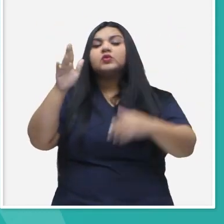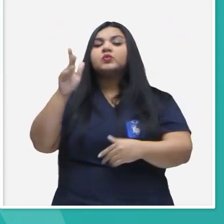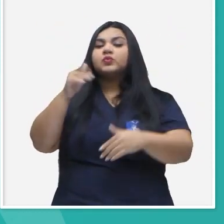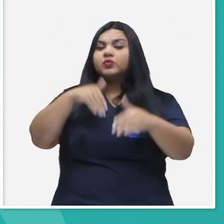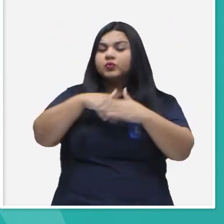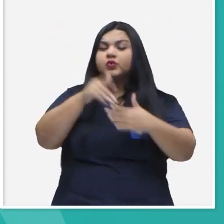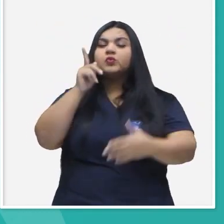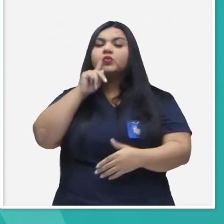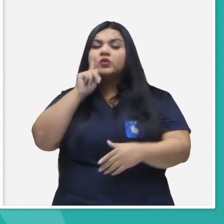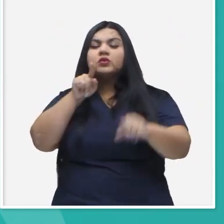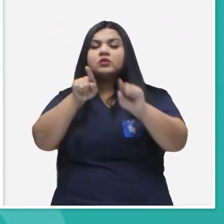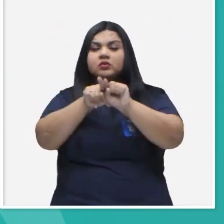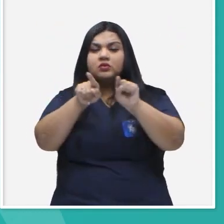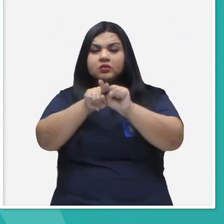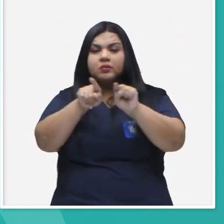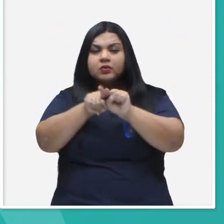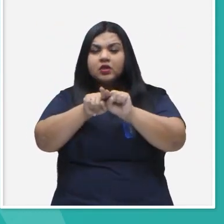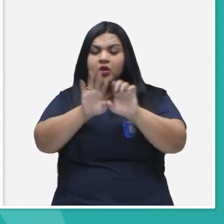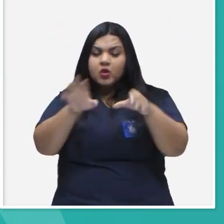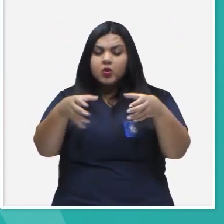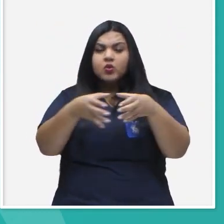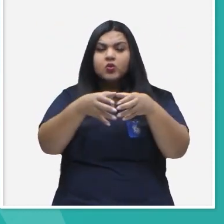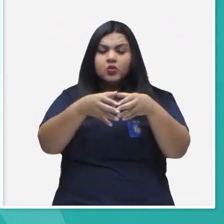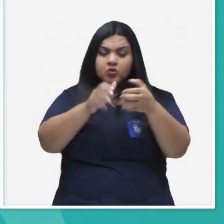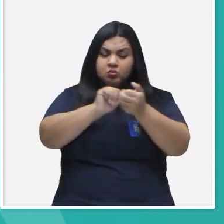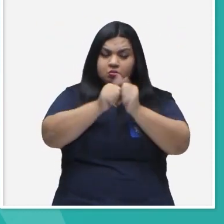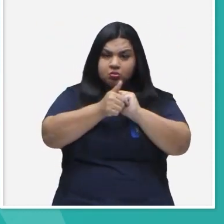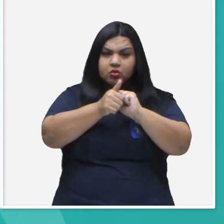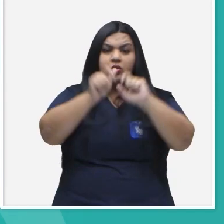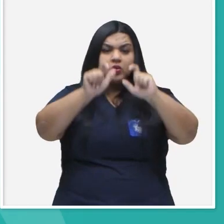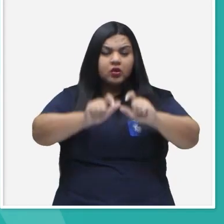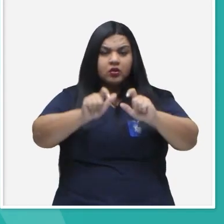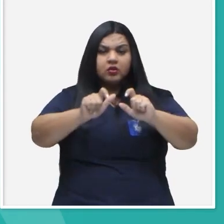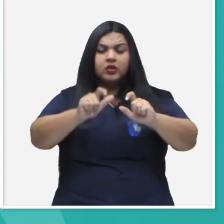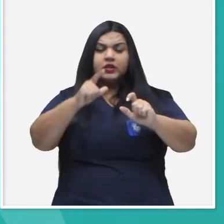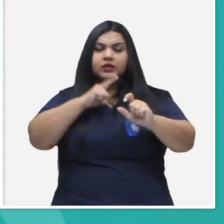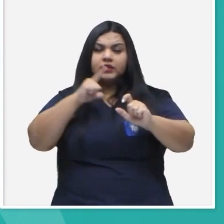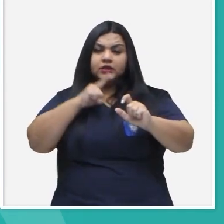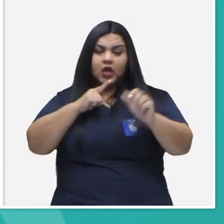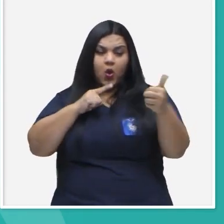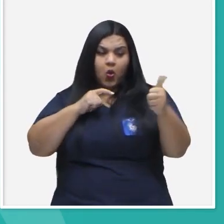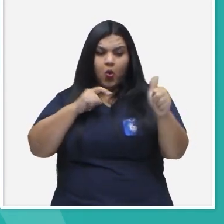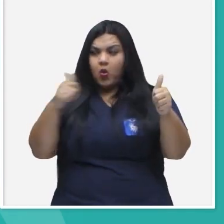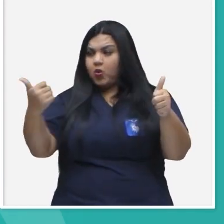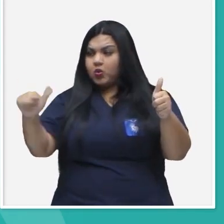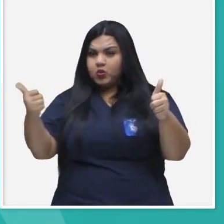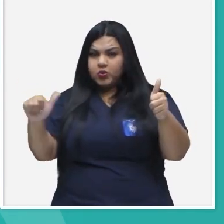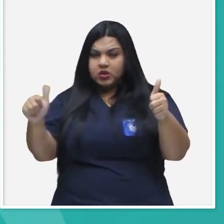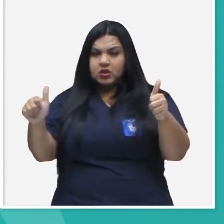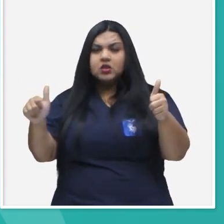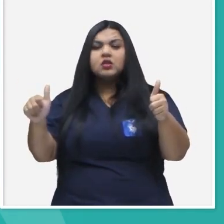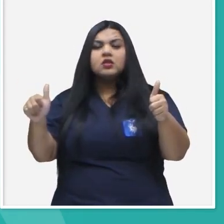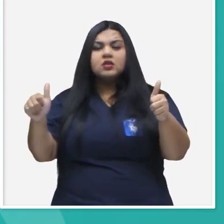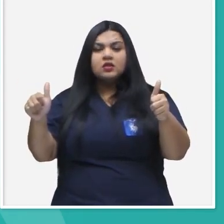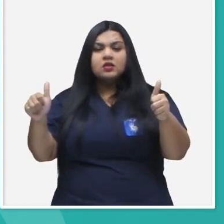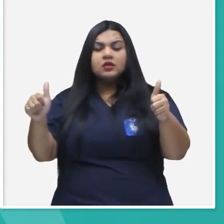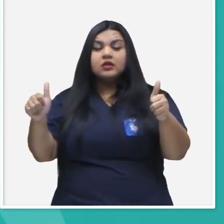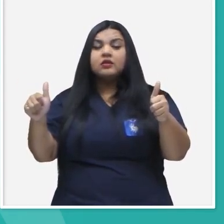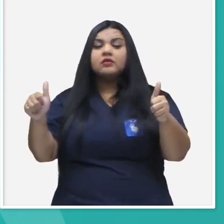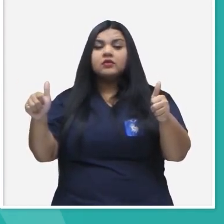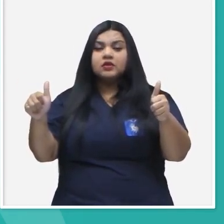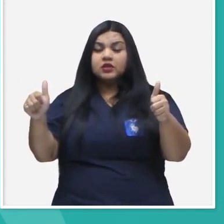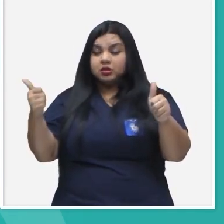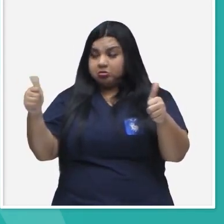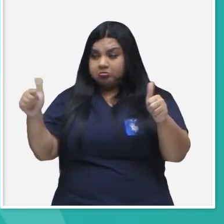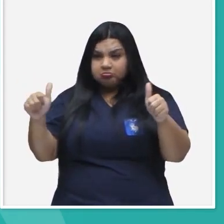americano também é um esporte coletivo, onde cada time possui 11 jogadores, e nesse time de